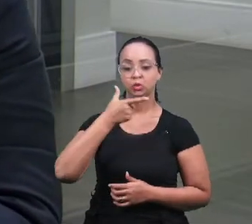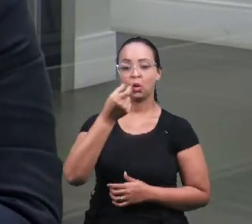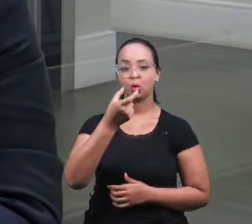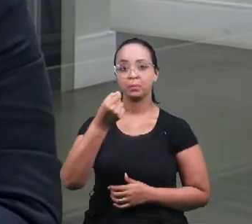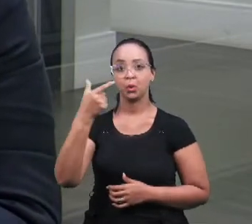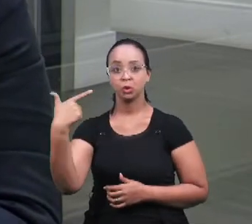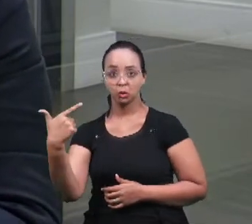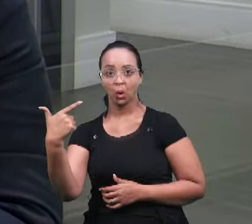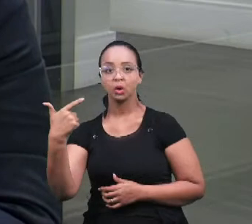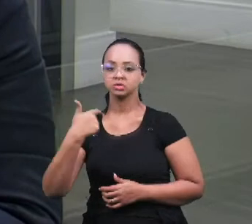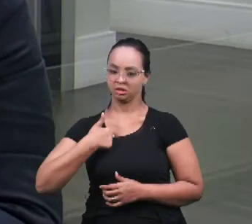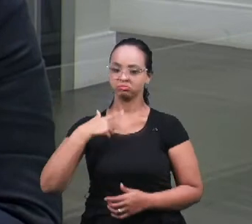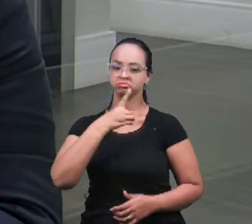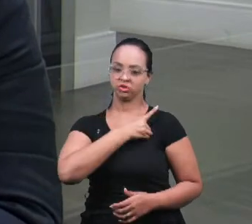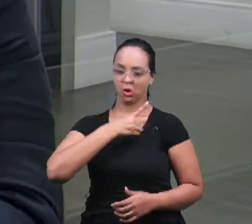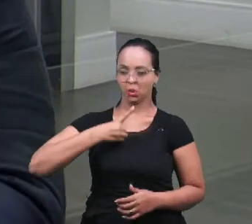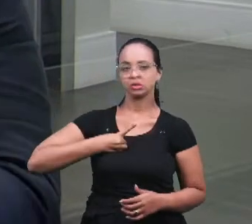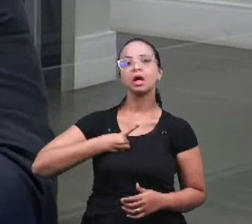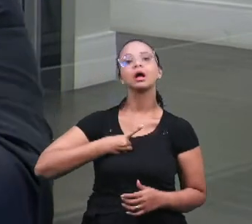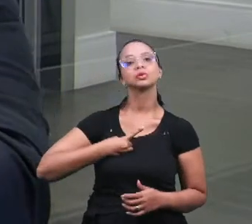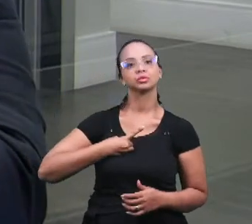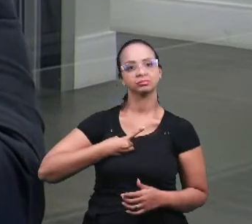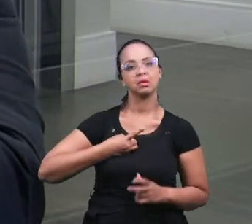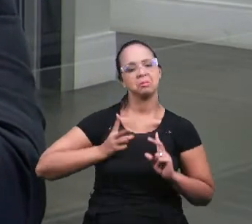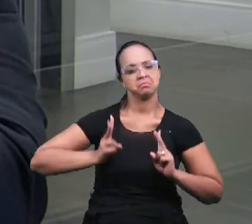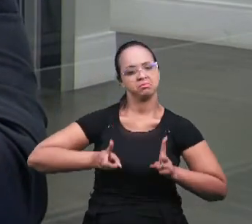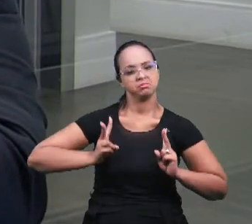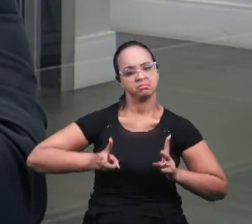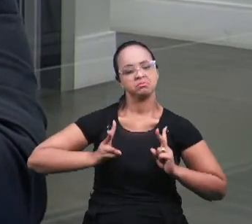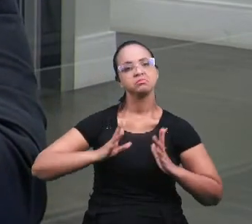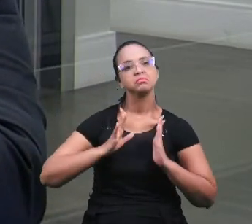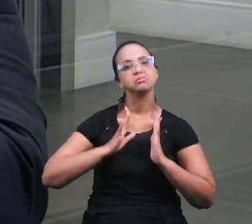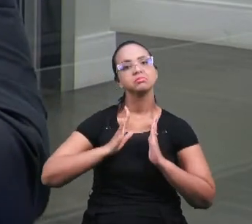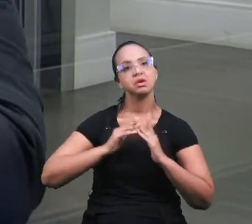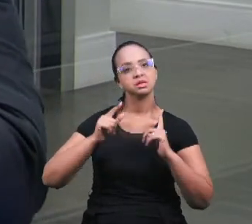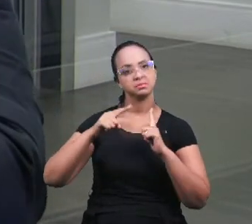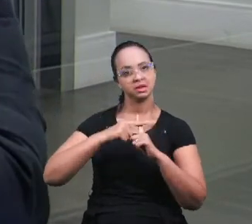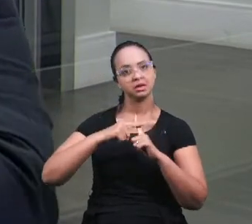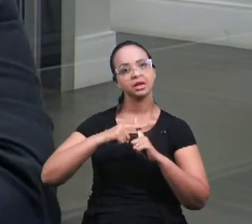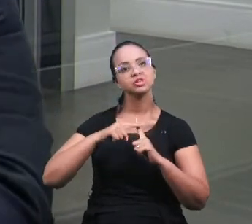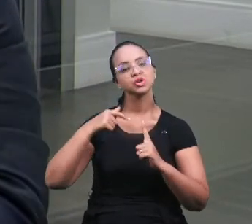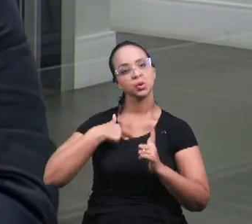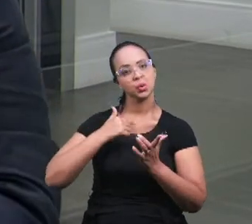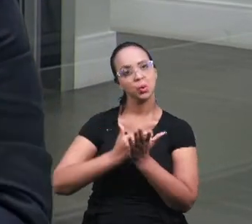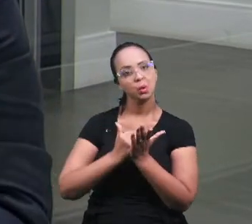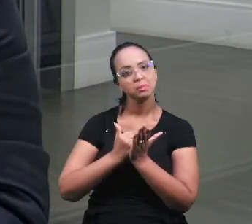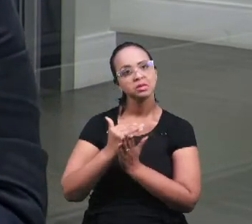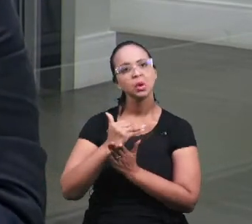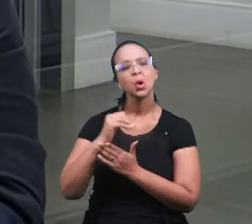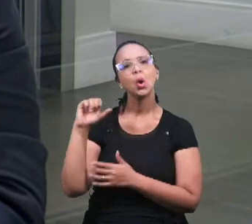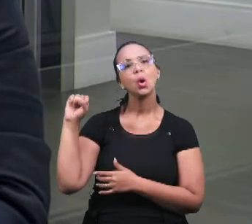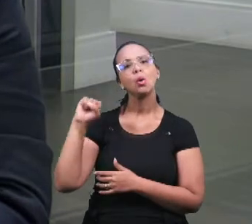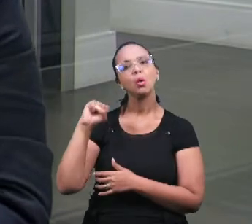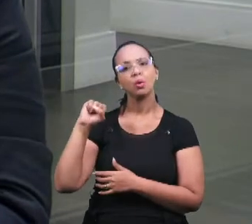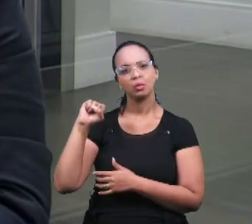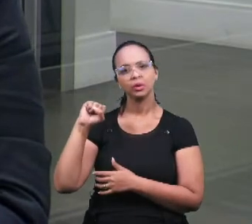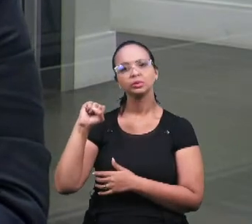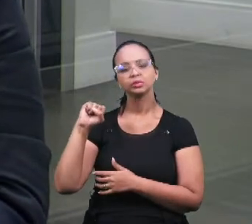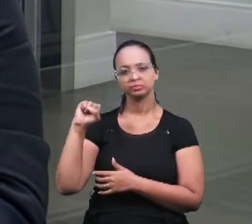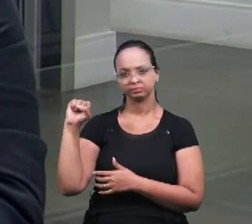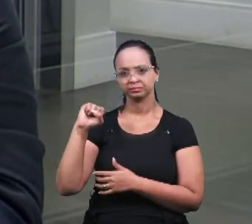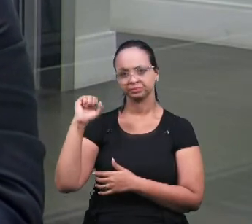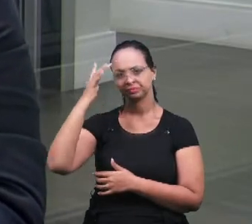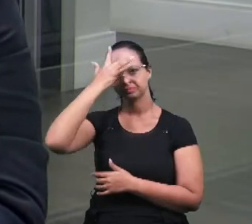de abril veio o chamado para o diaconato. Na mesma igreja que nós começamos, com um grupo de 8 irmãos, num